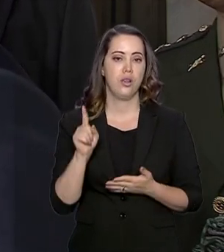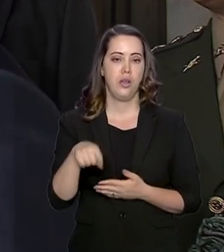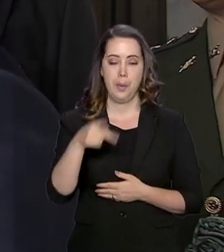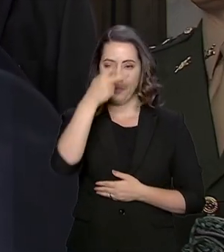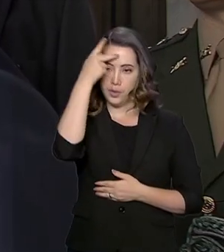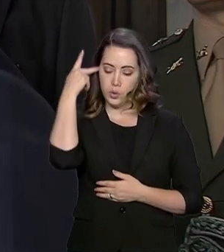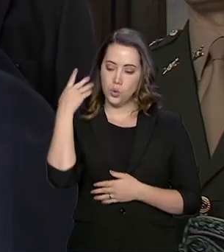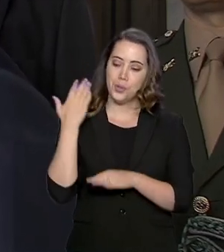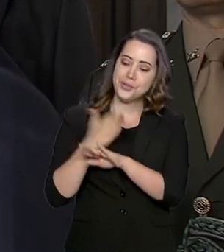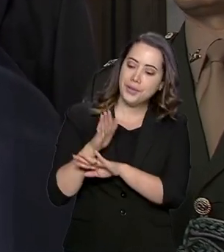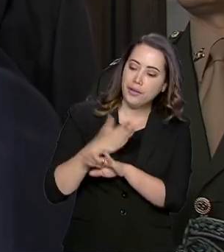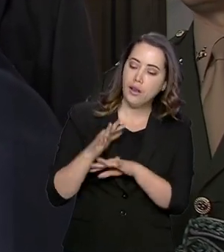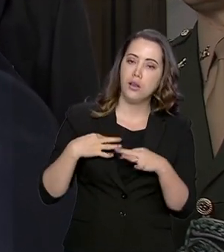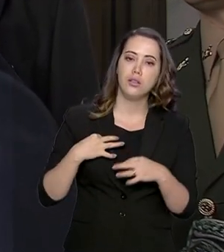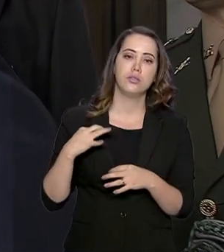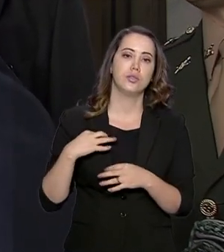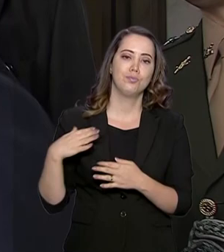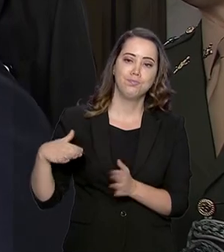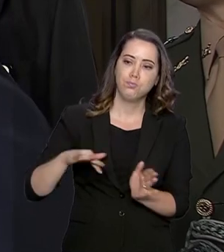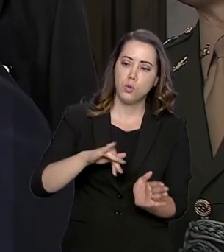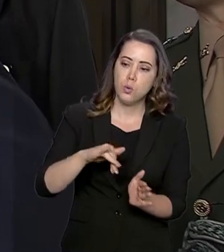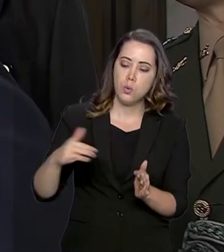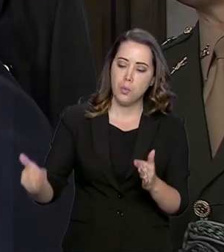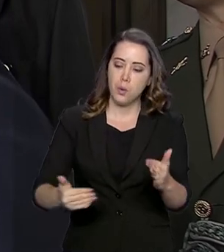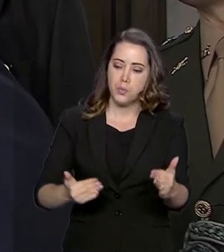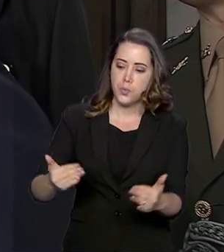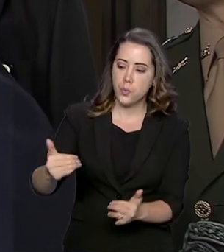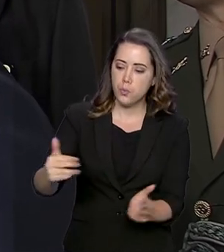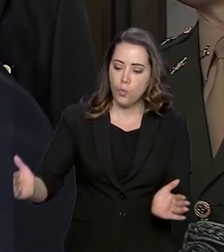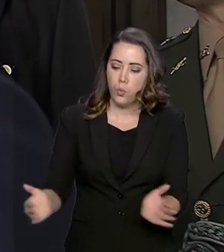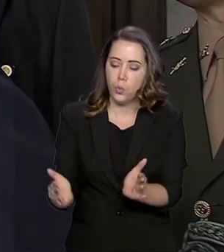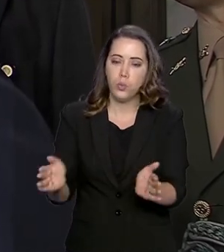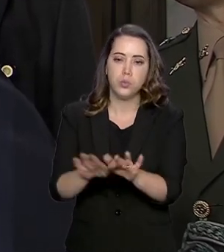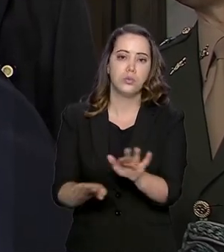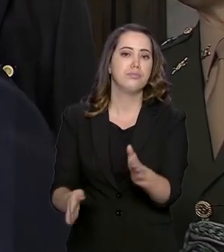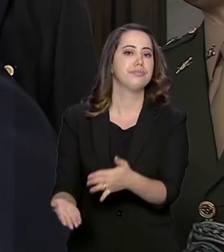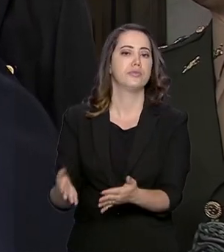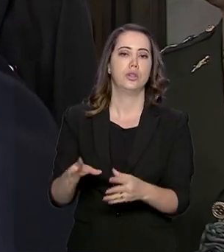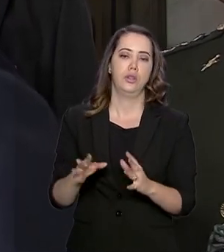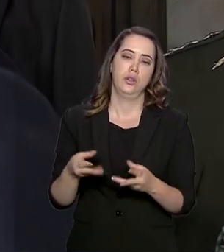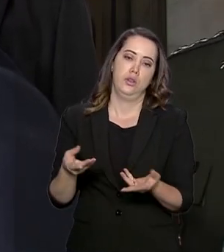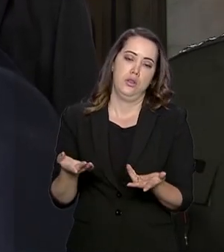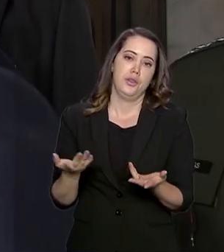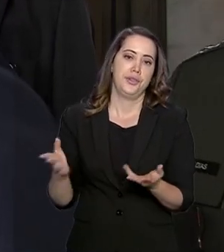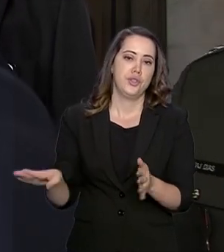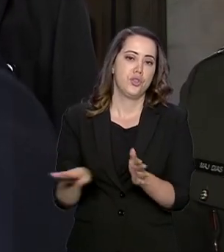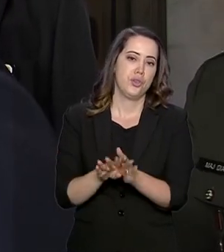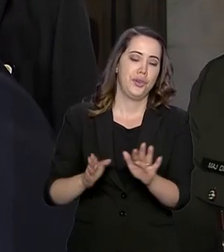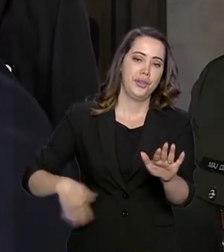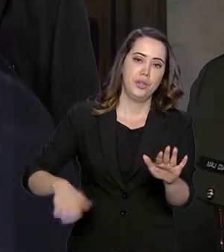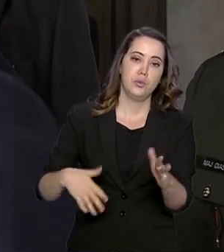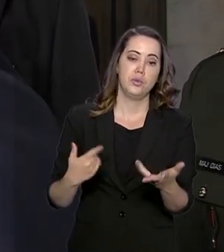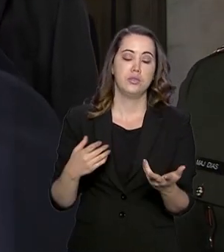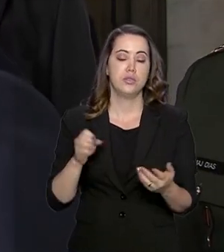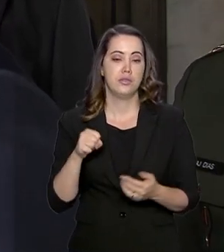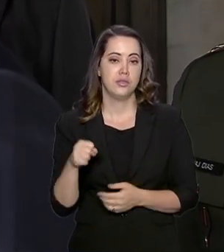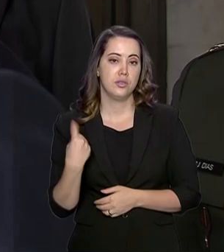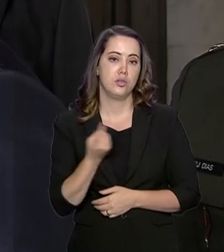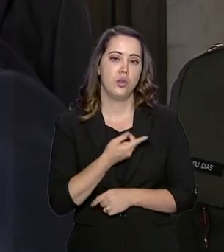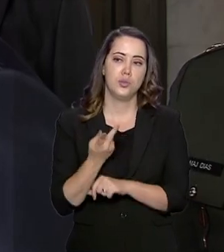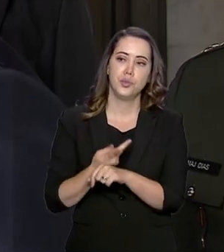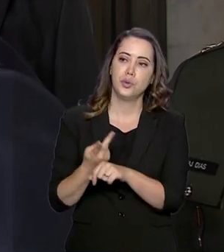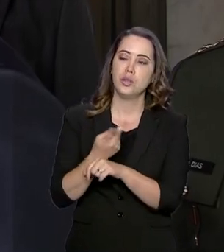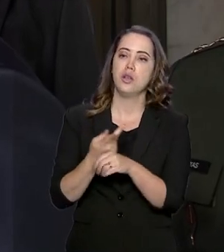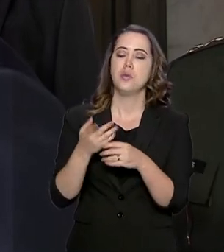gente capacitada para recolher esse óleo que chega nas praias. É isso que nós estamos fazendo. E, obviamente, continuando a